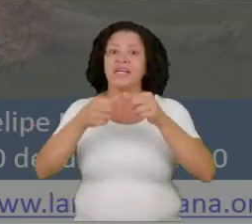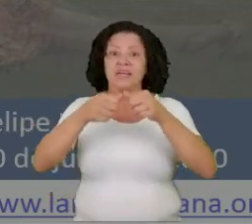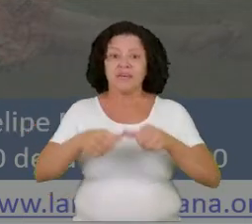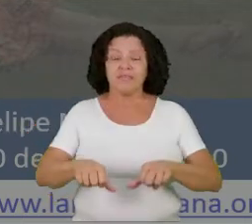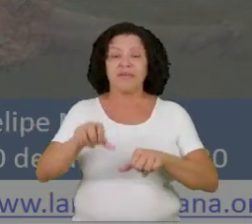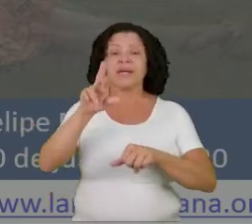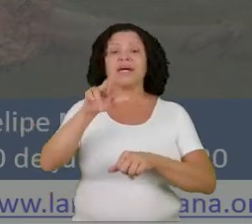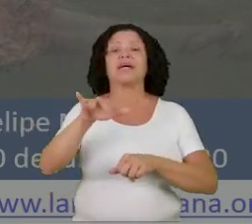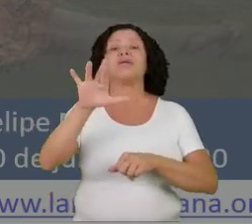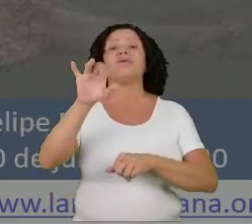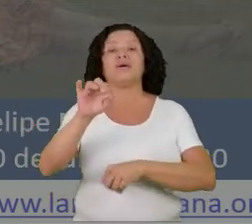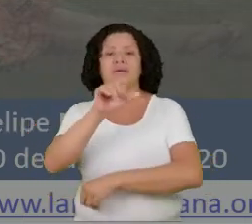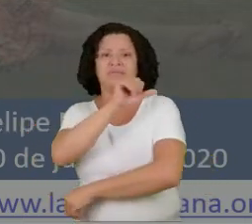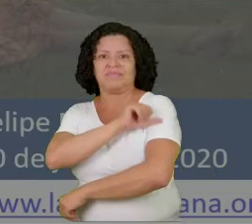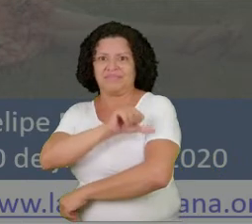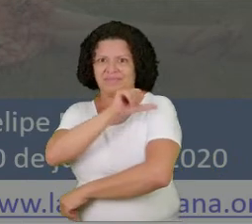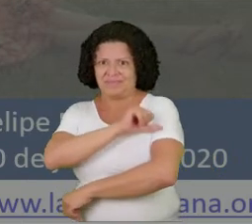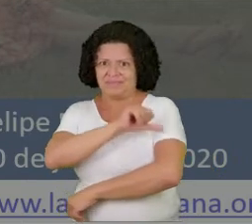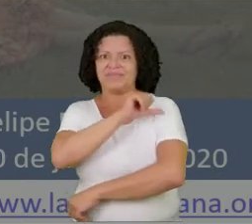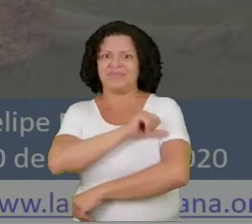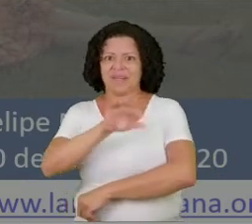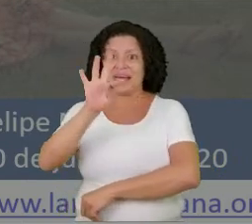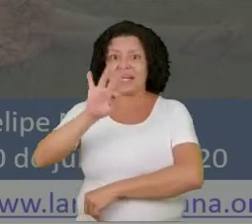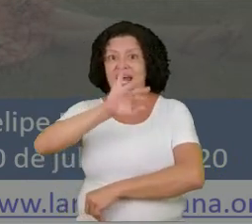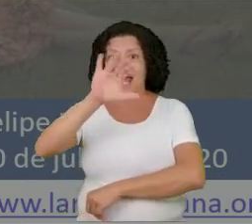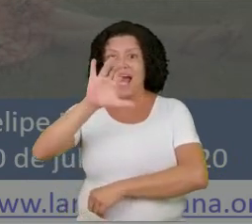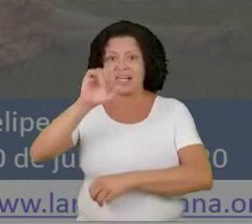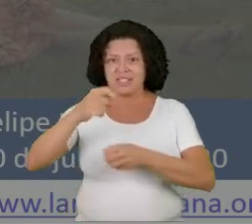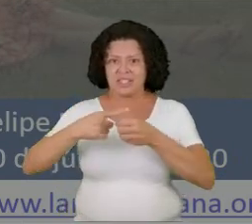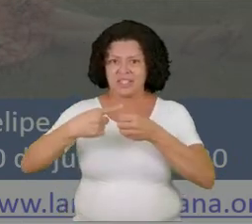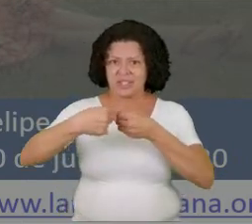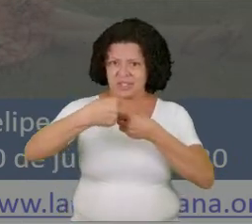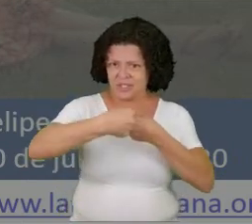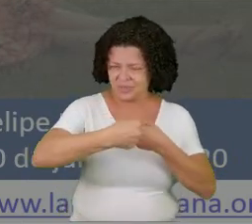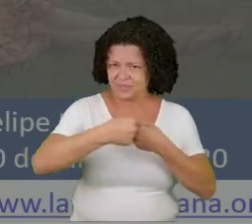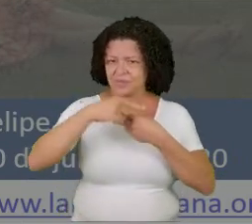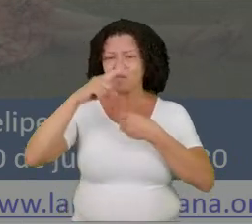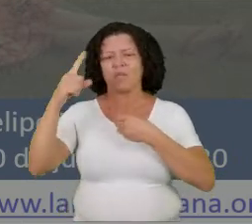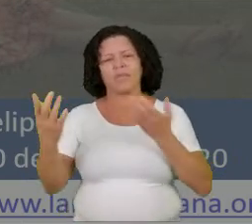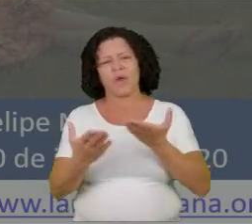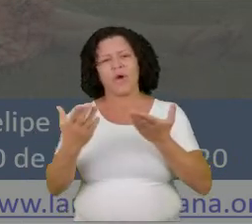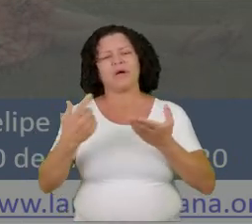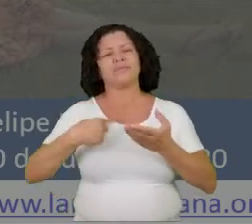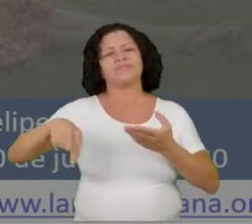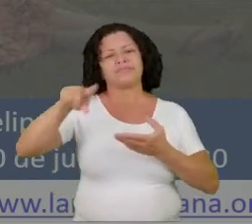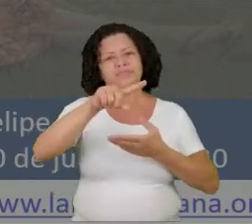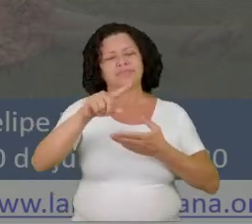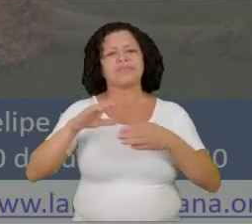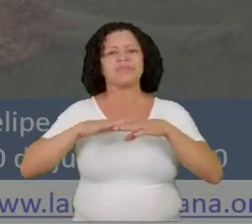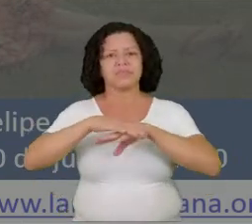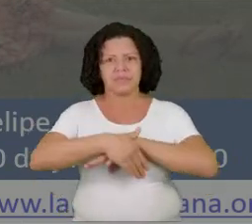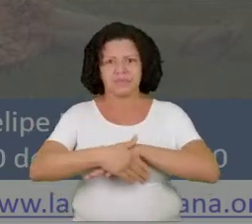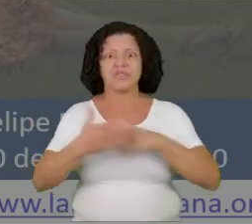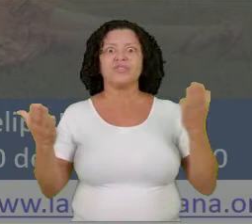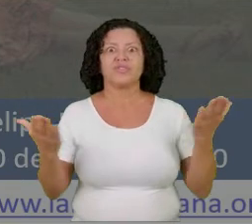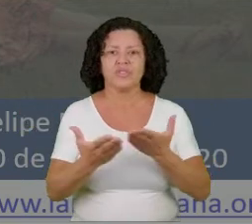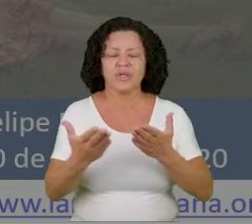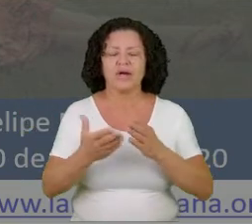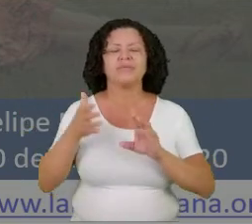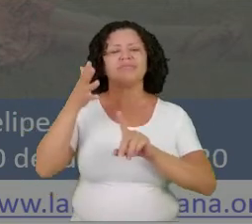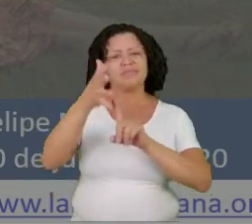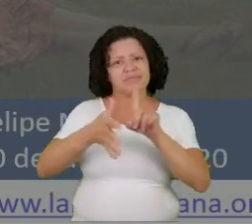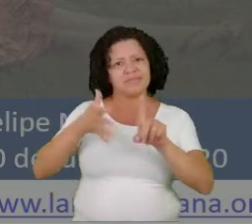espírita situada na Tijuca, no Rio de Janeiro. E estamos aqui na noite de hoje para mais